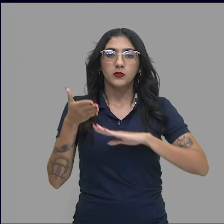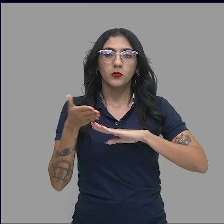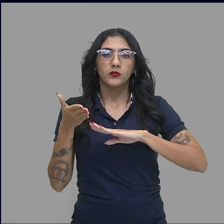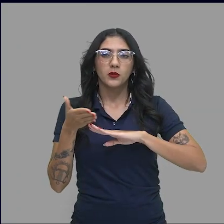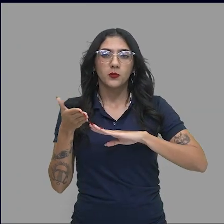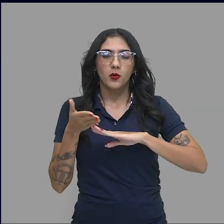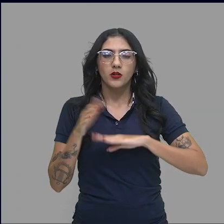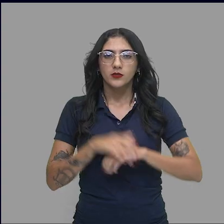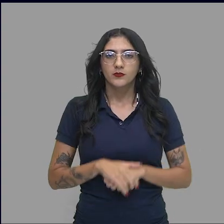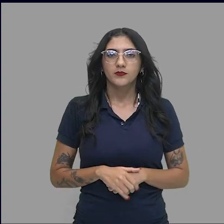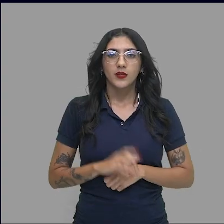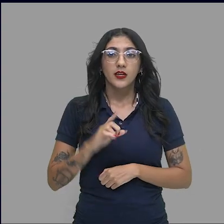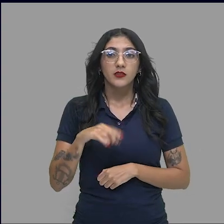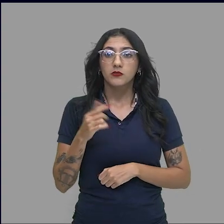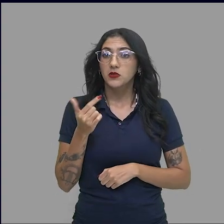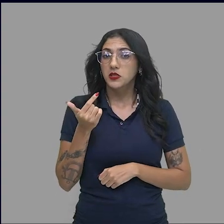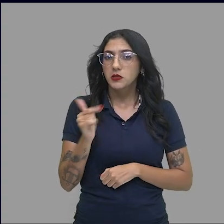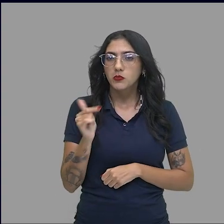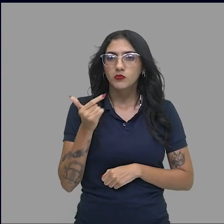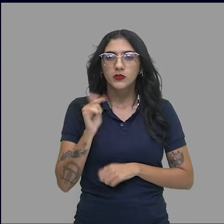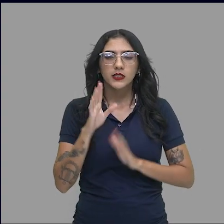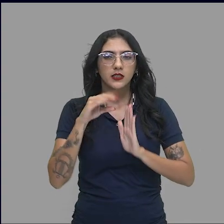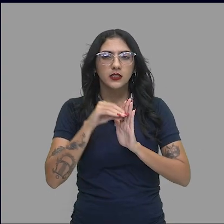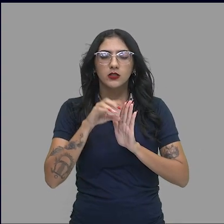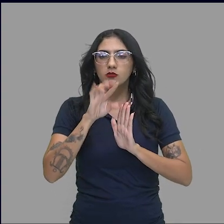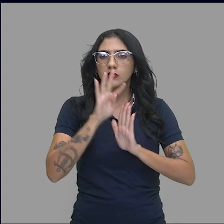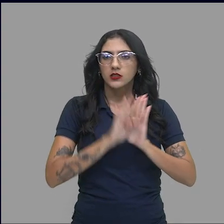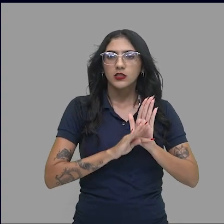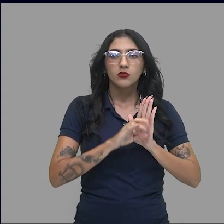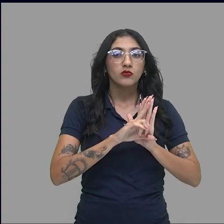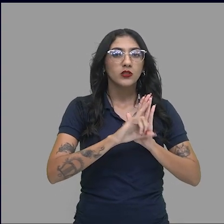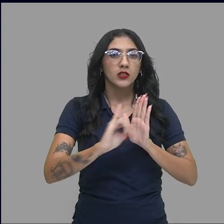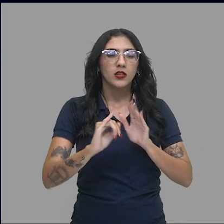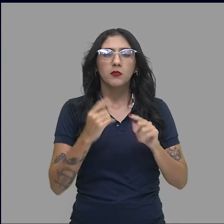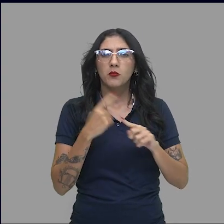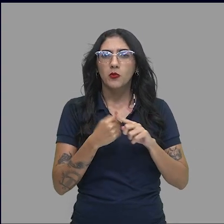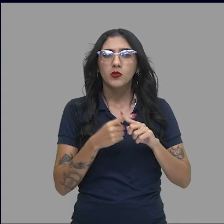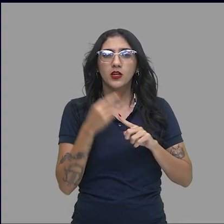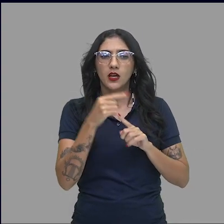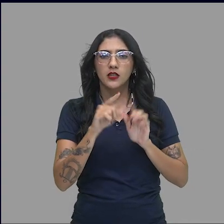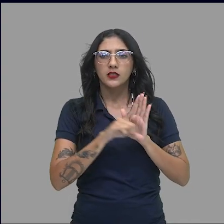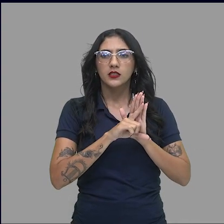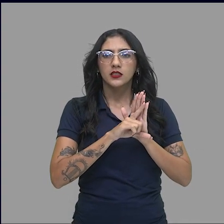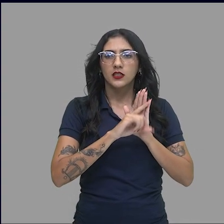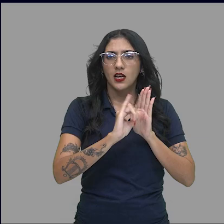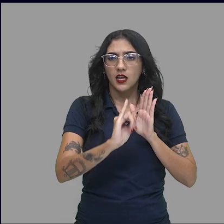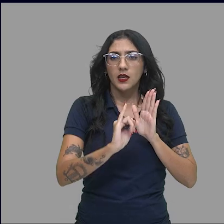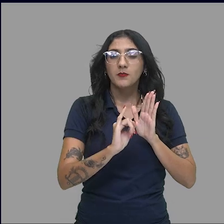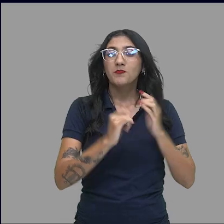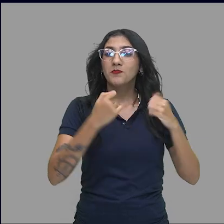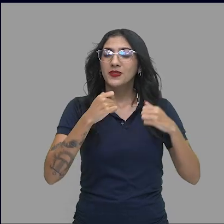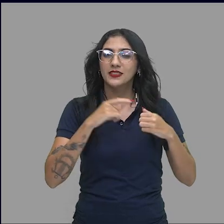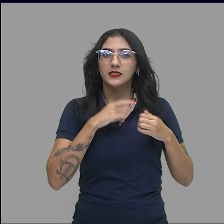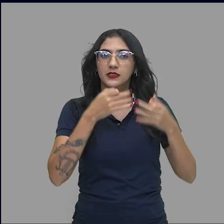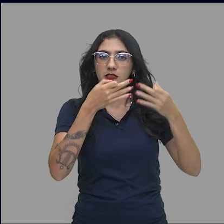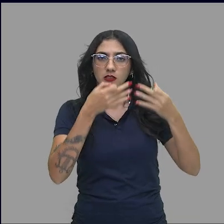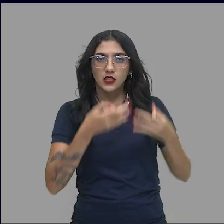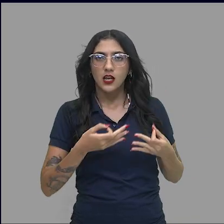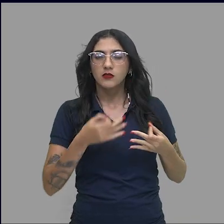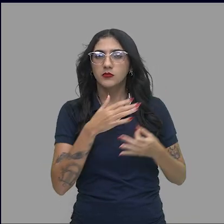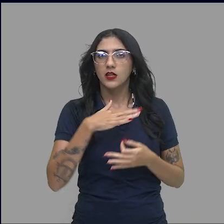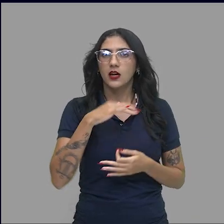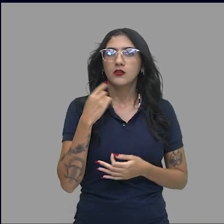acontece nos textos legais, porque nos textos legais, né, a linguagem ela tem que ser